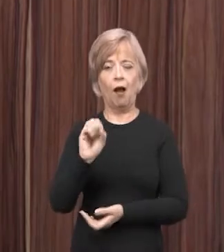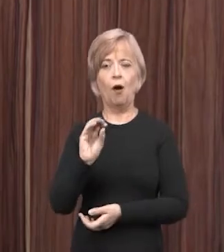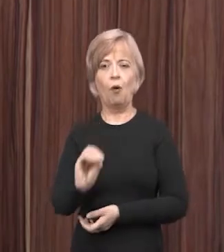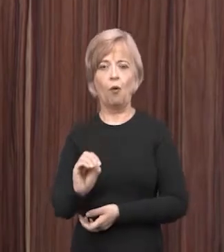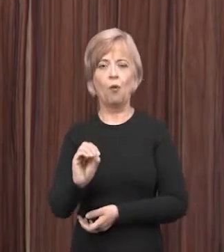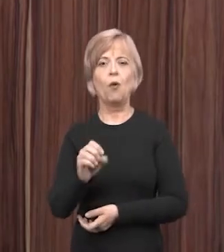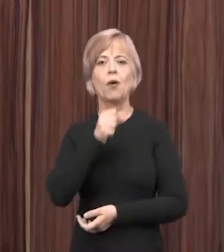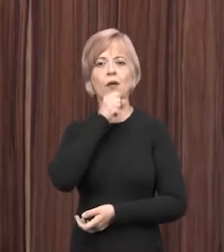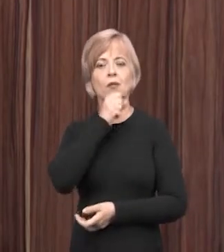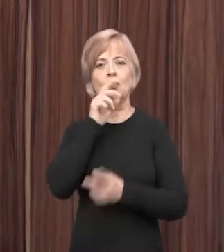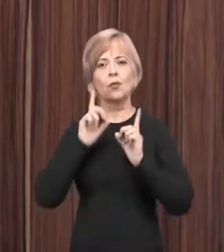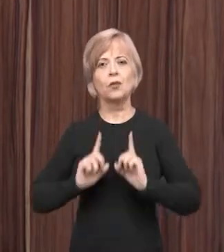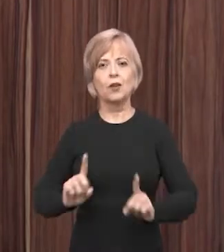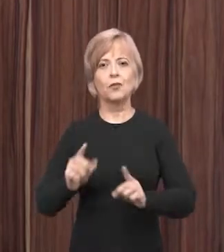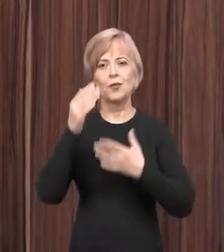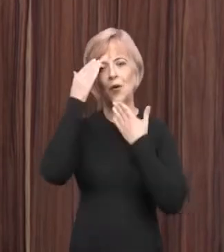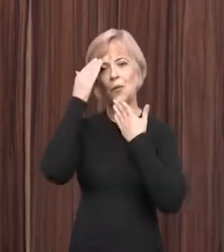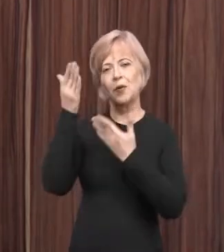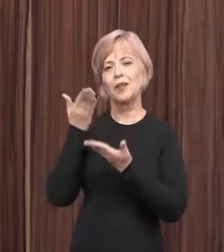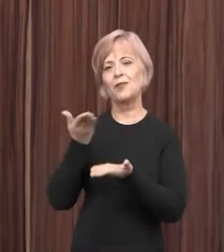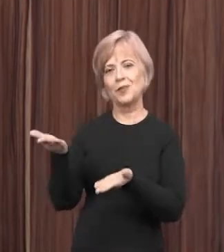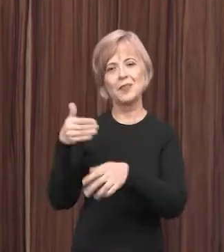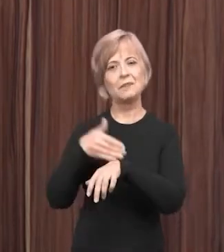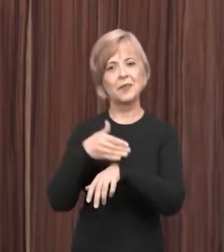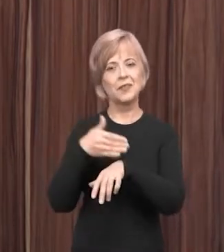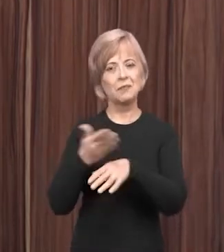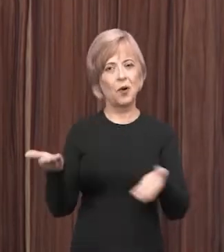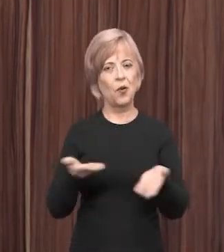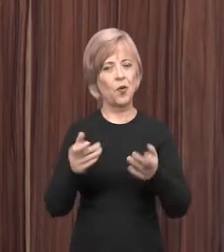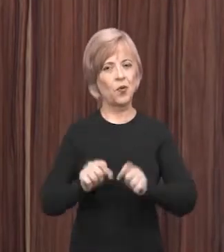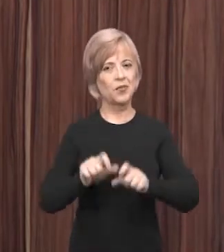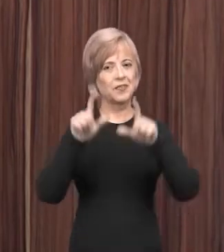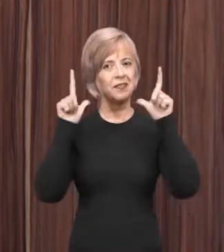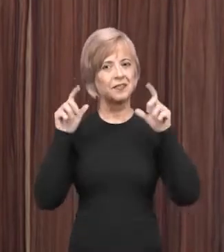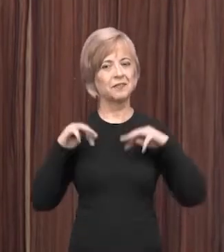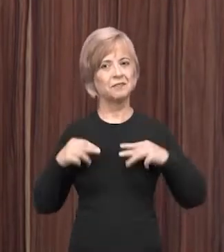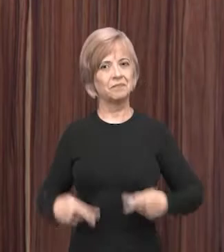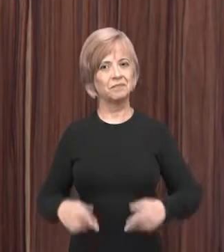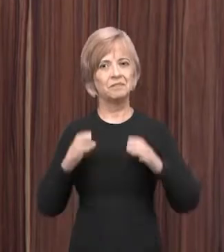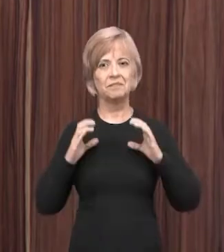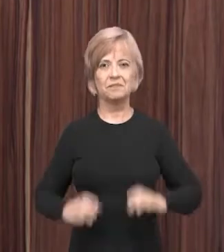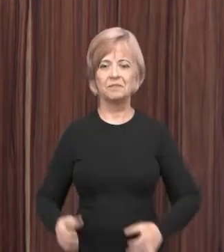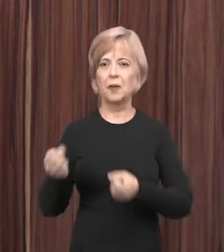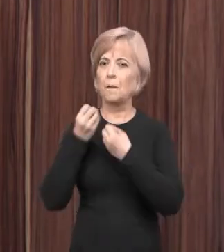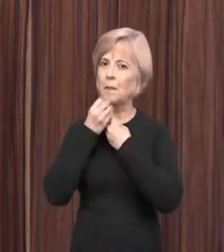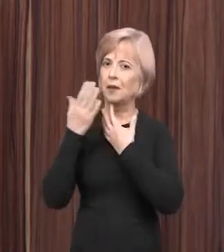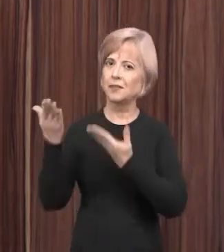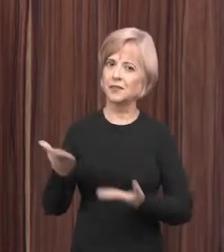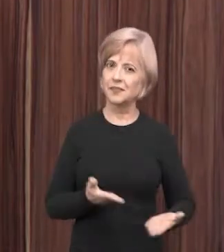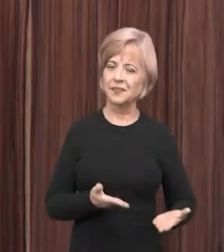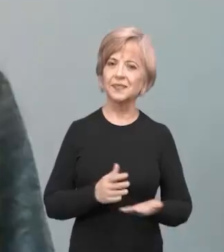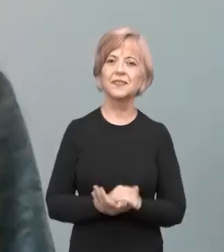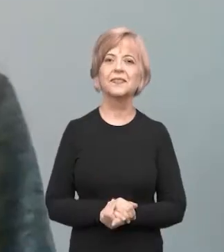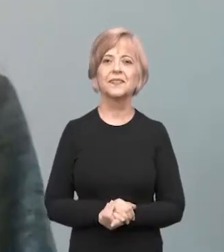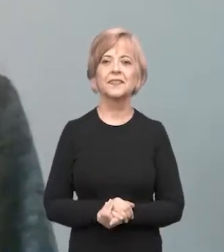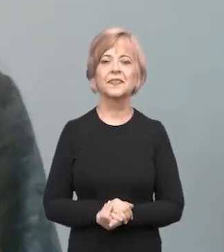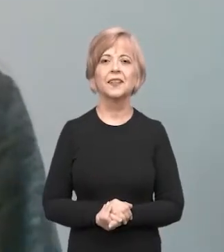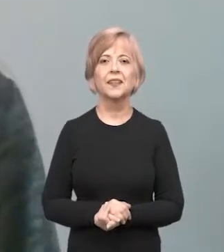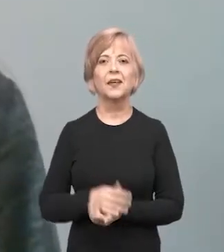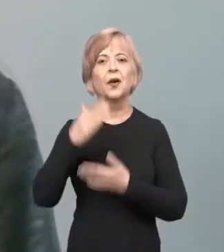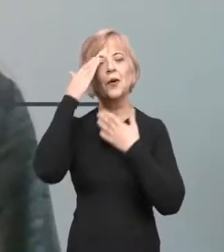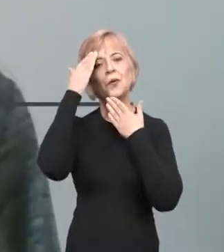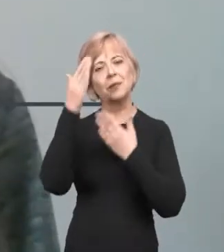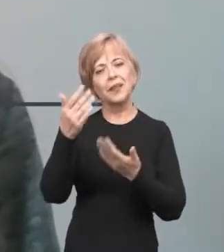Deficiência. Eu gostaria de agradecer às doutoras pelas participações aqui no nosso MP Cidadão. Sejam muito bem-vindas.